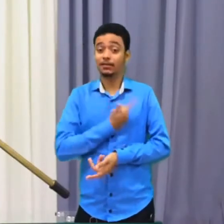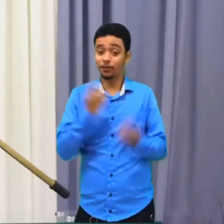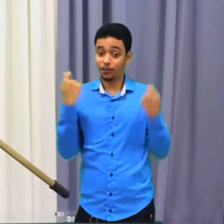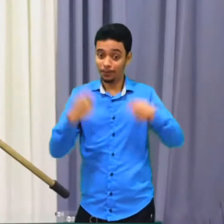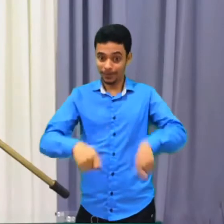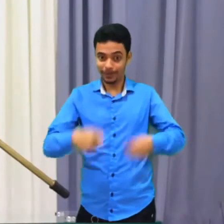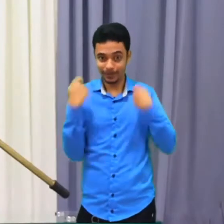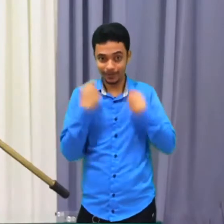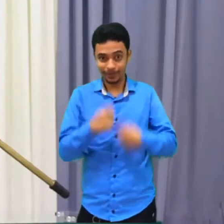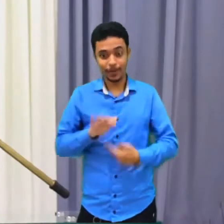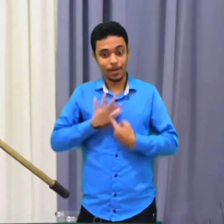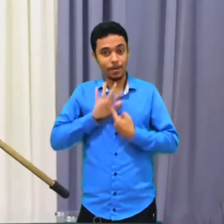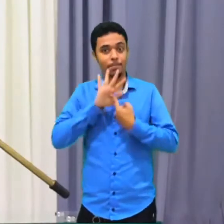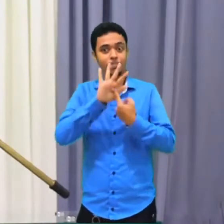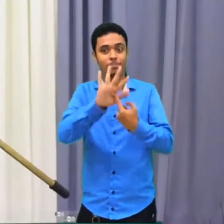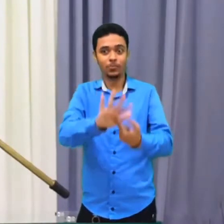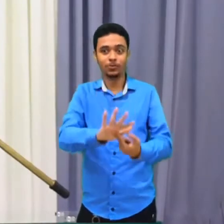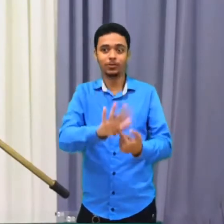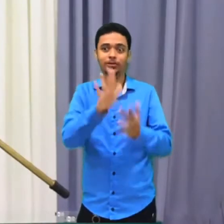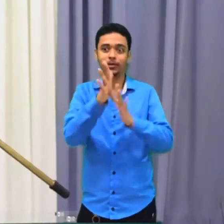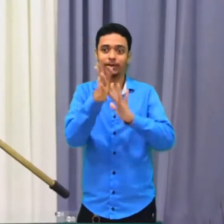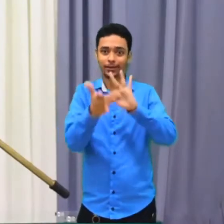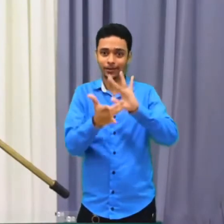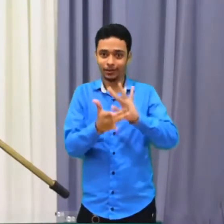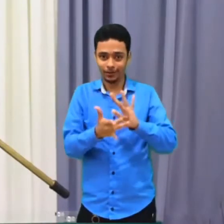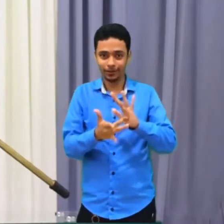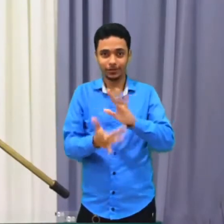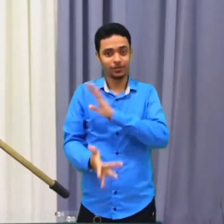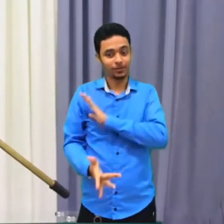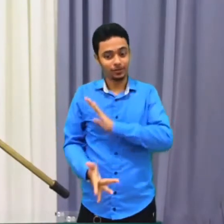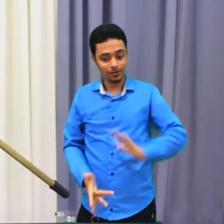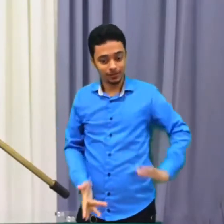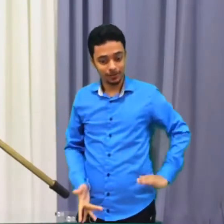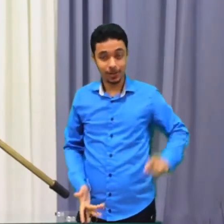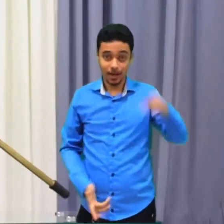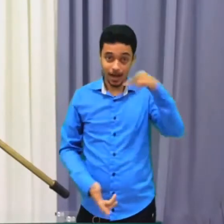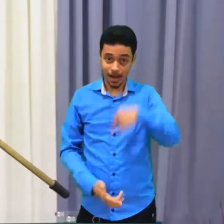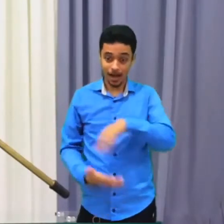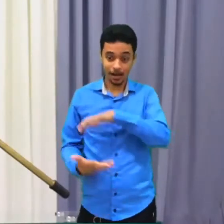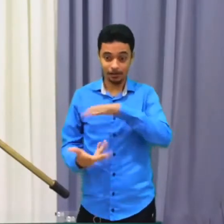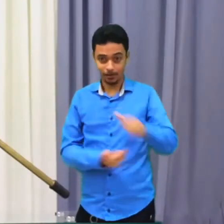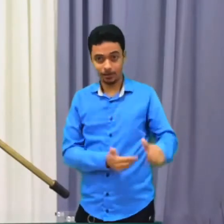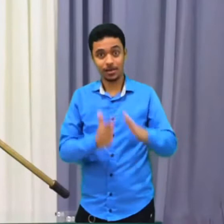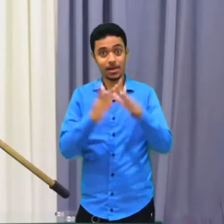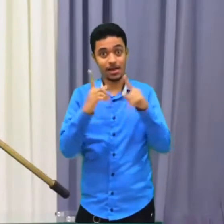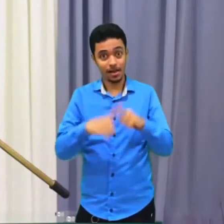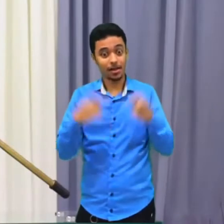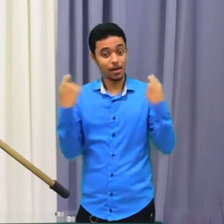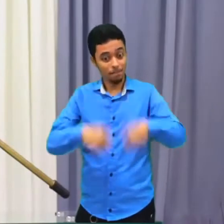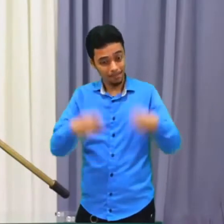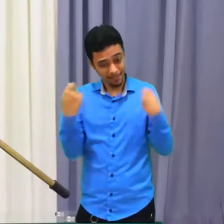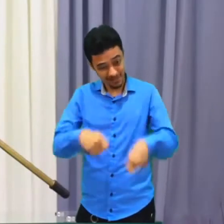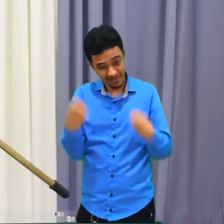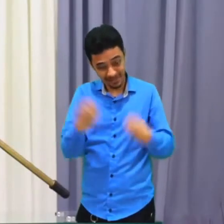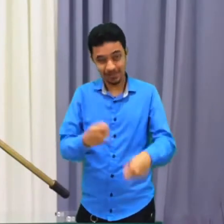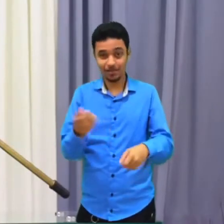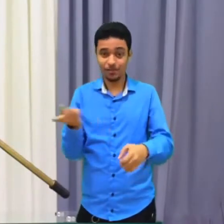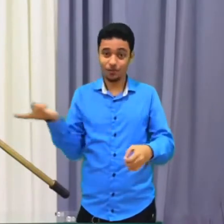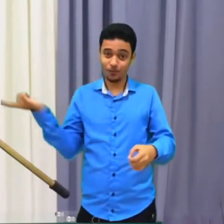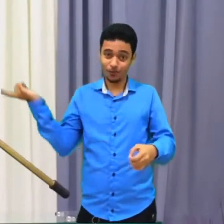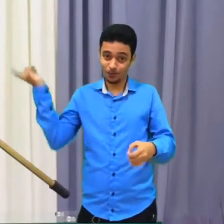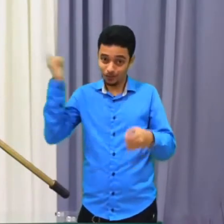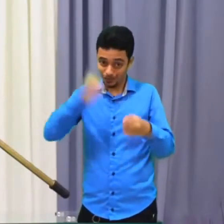presença visível de Jesus Cristo aqui na terra. A igreja precisa voltar a este